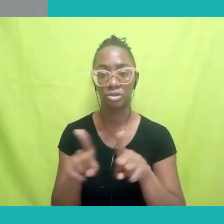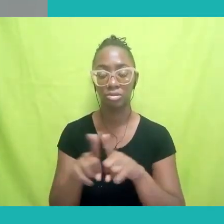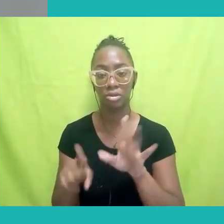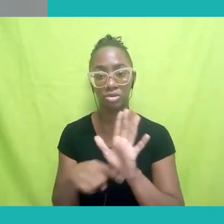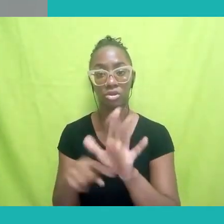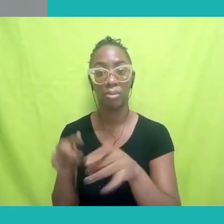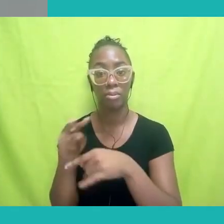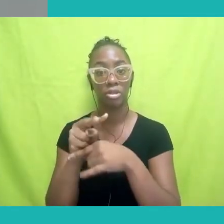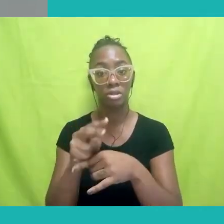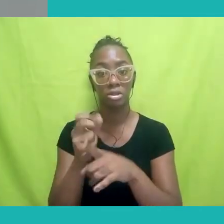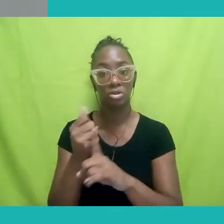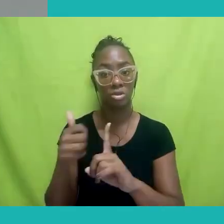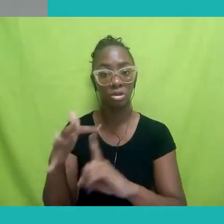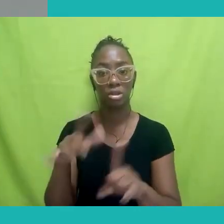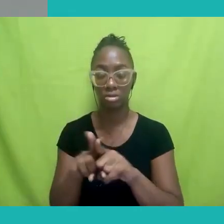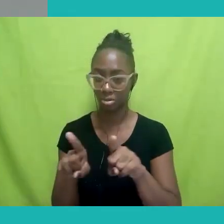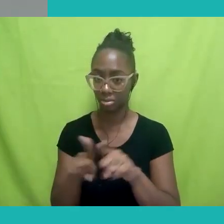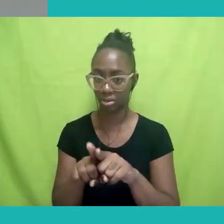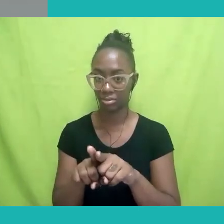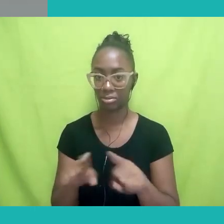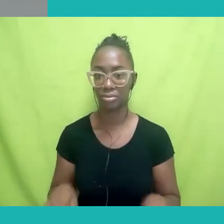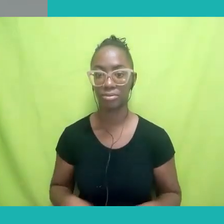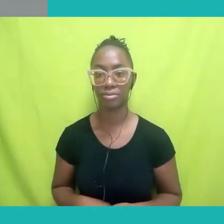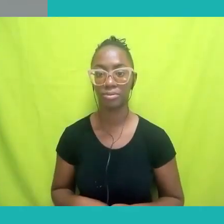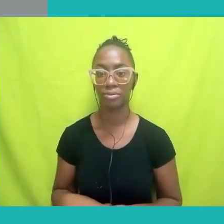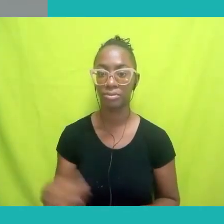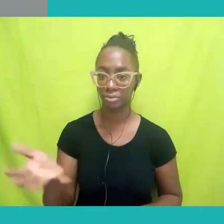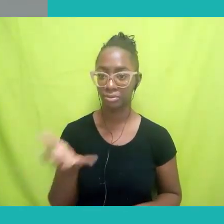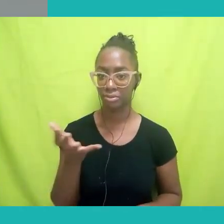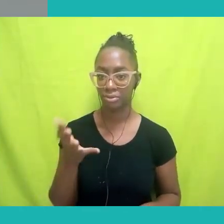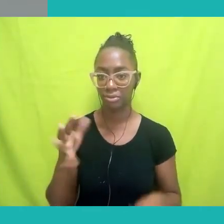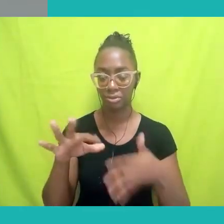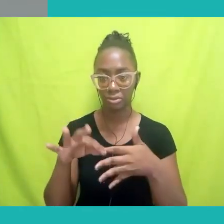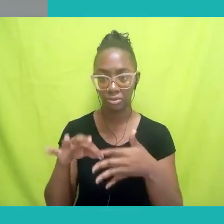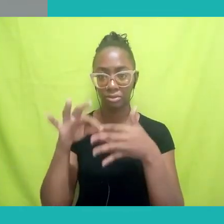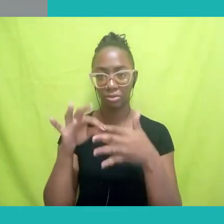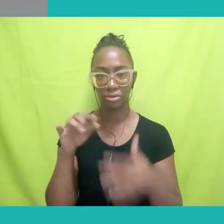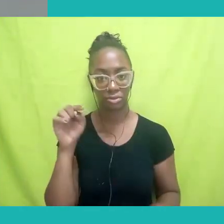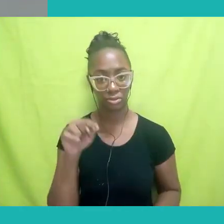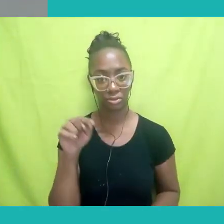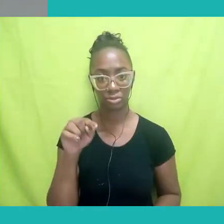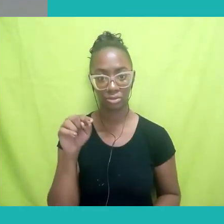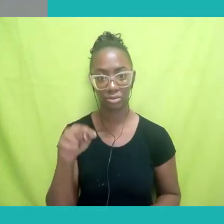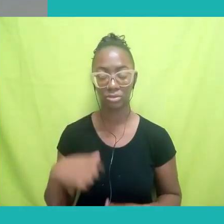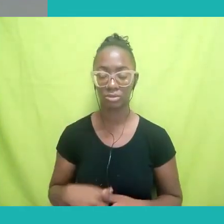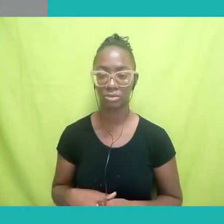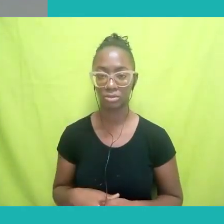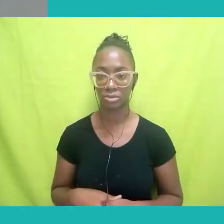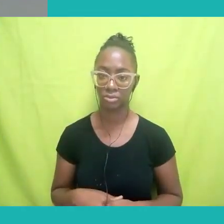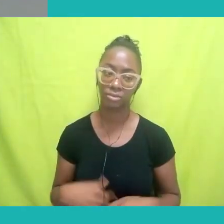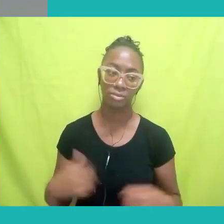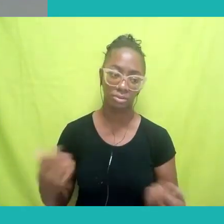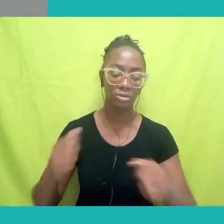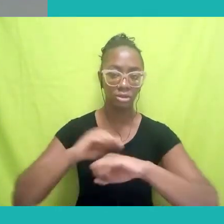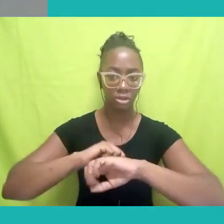proteção social também, né? Eu gostaria de estar ressaltando isto. É, é, é claro que a gente tem aí